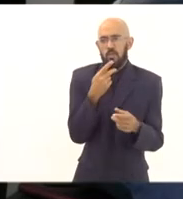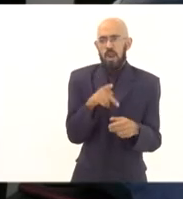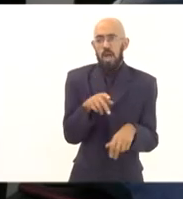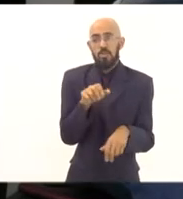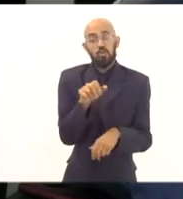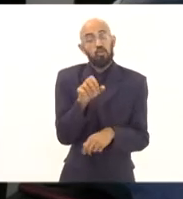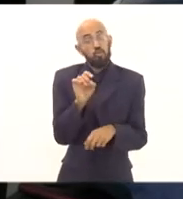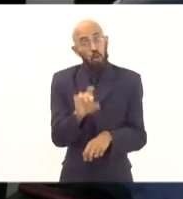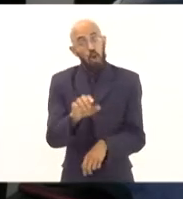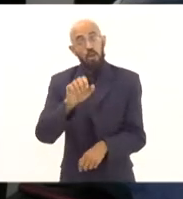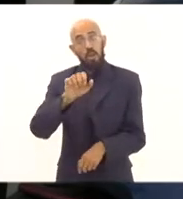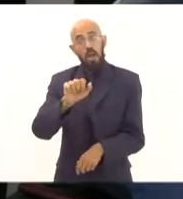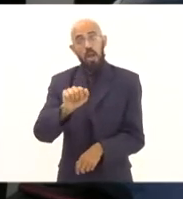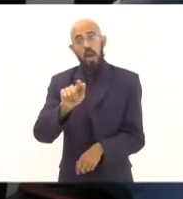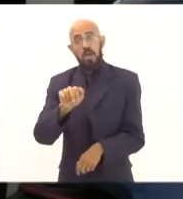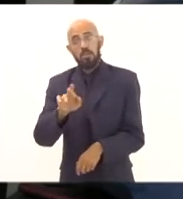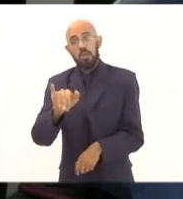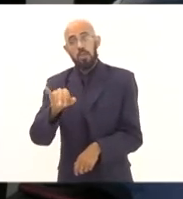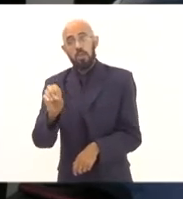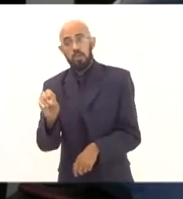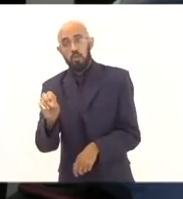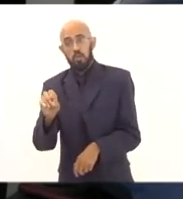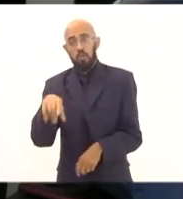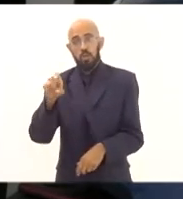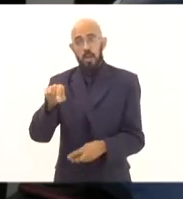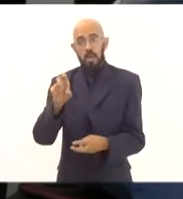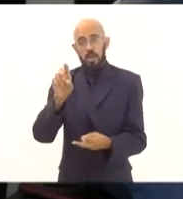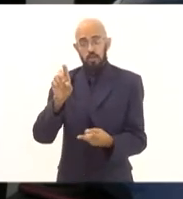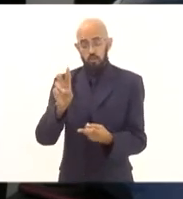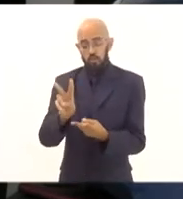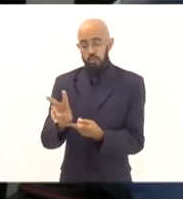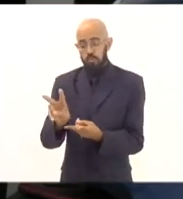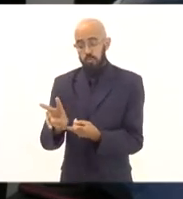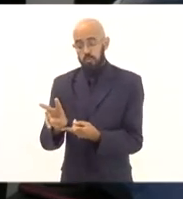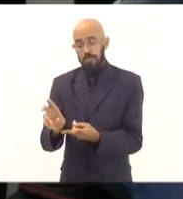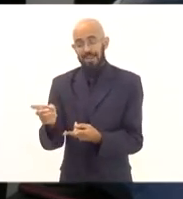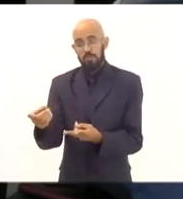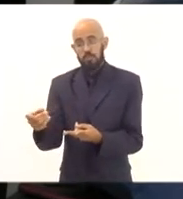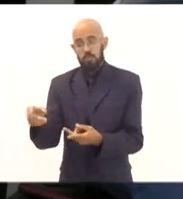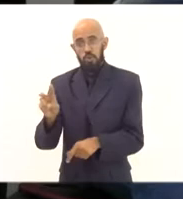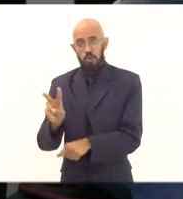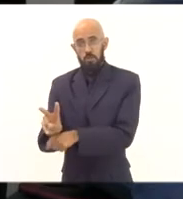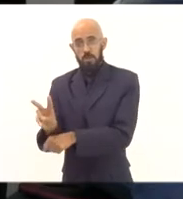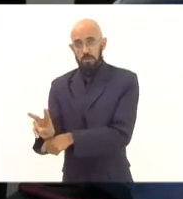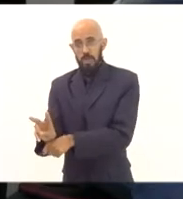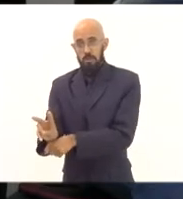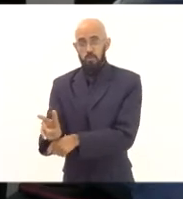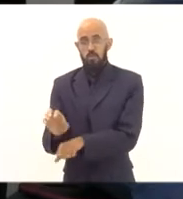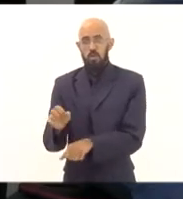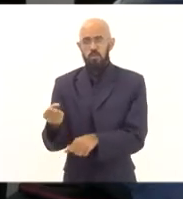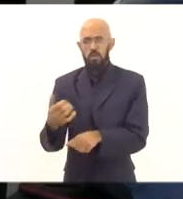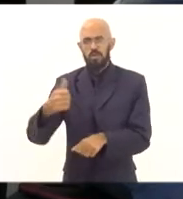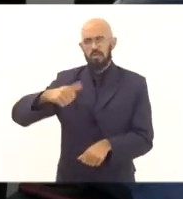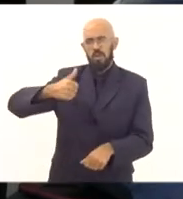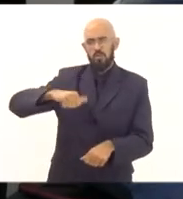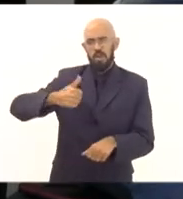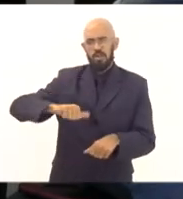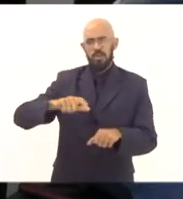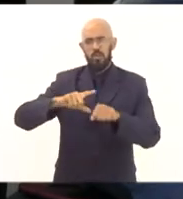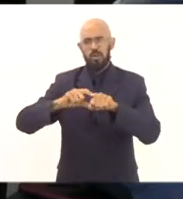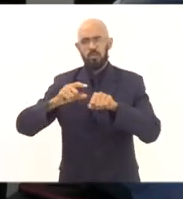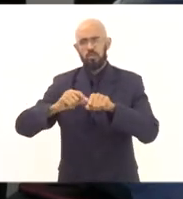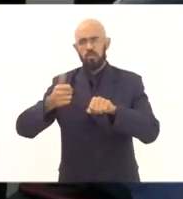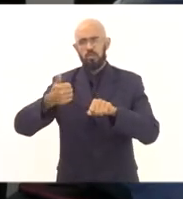são restritas basicamente a vertente do crédito tá quando a gente analisa o artigo 10º da